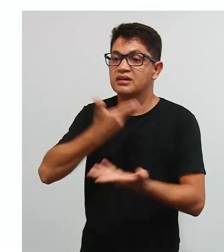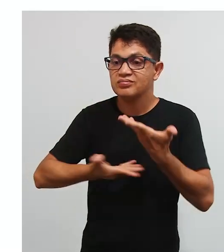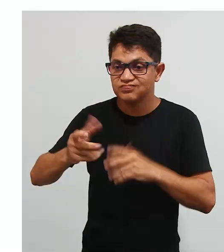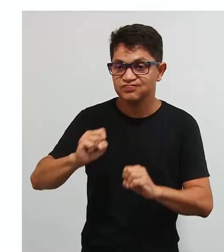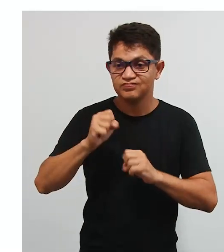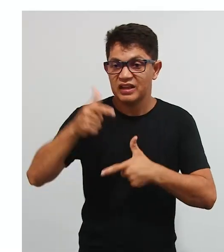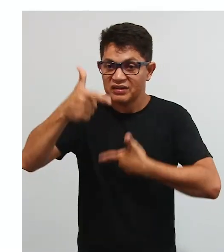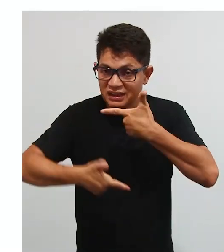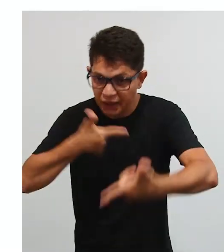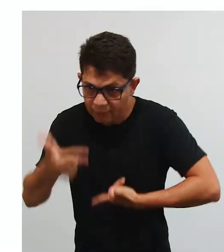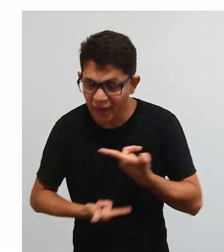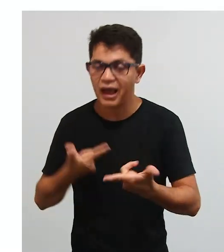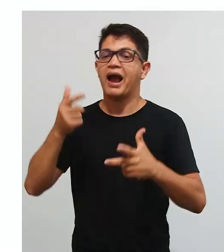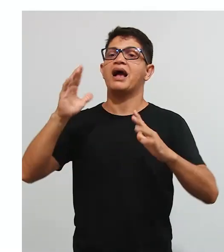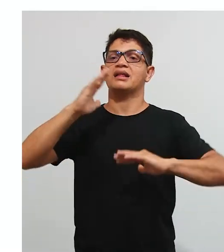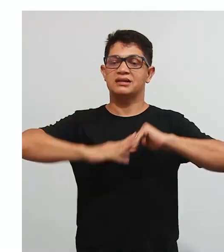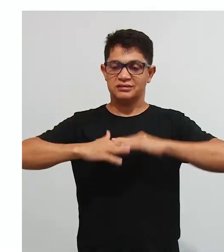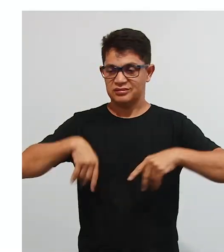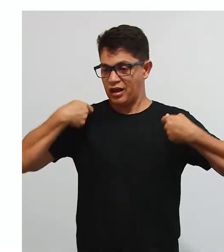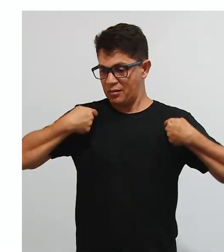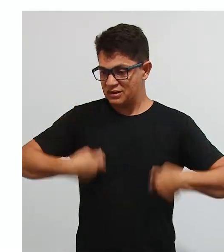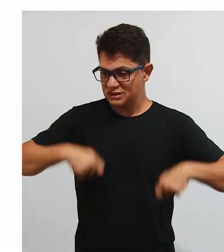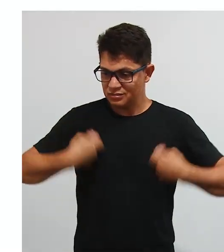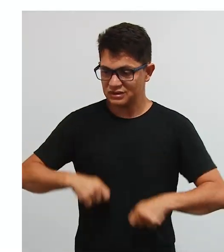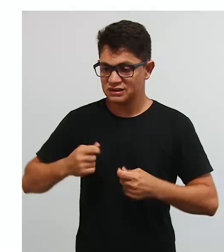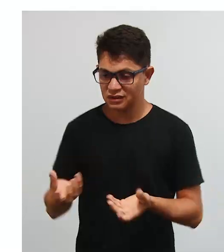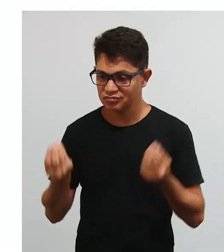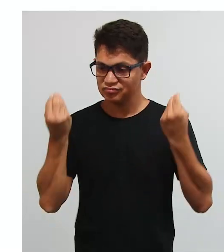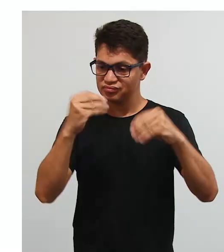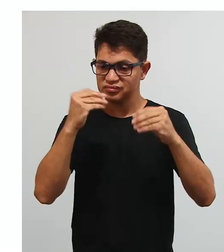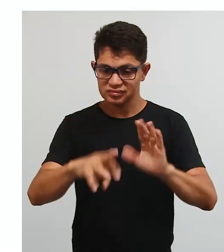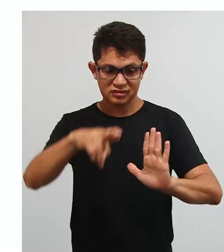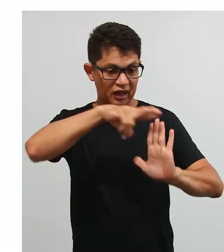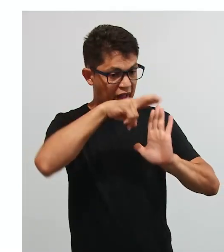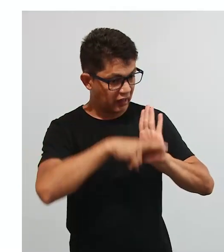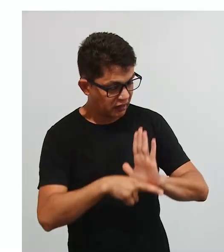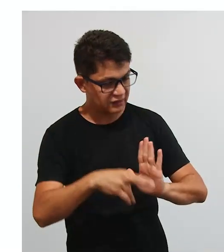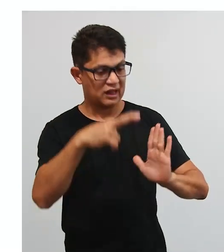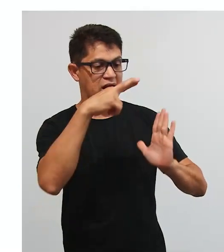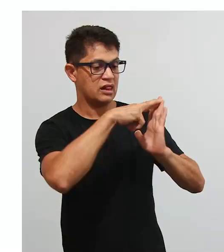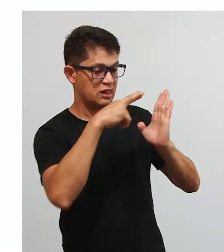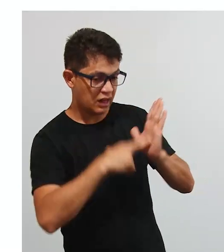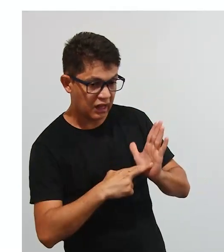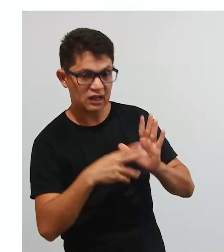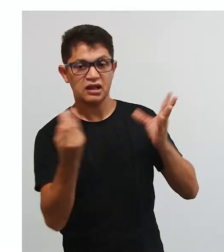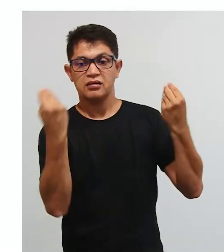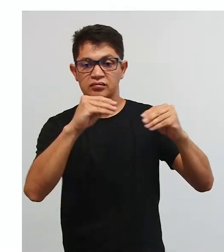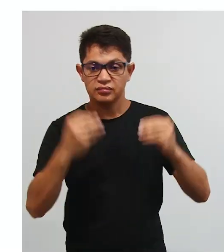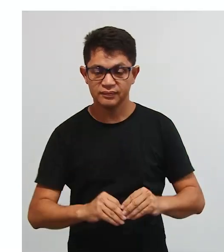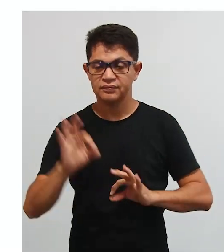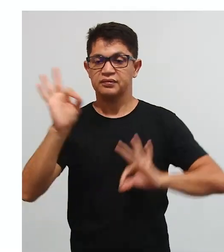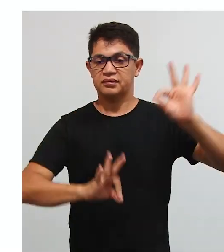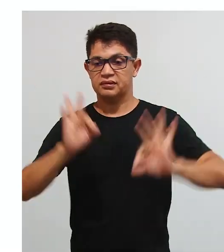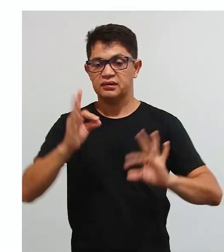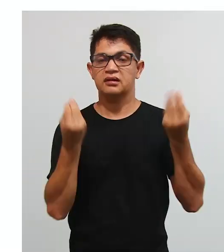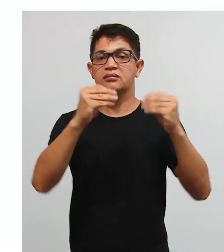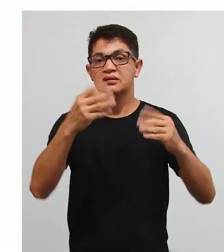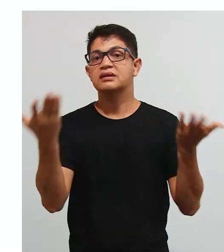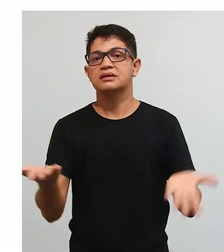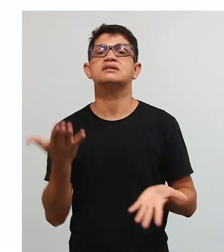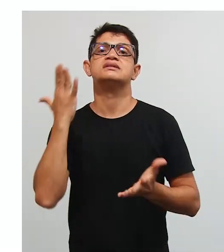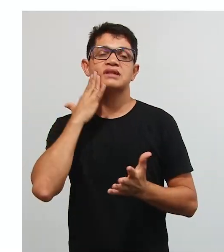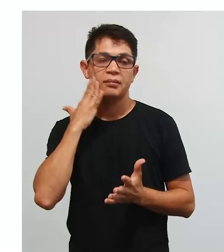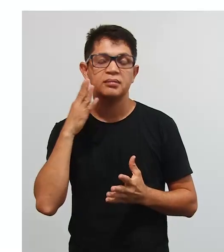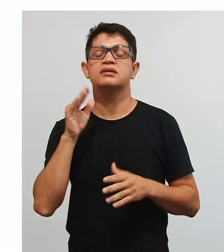ela vai dar trabalho, porque a gente precisa formular regras, normas e leis que vão atender essas